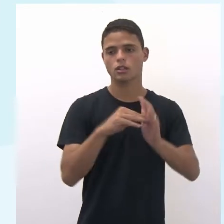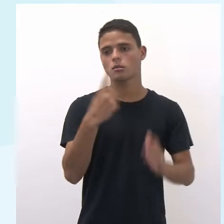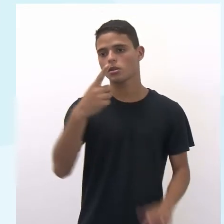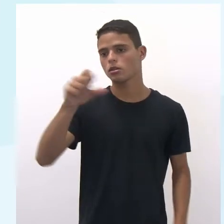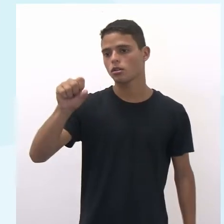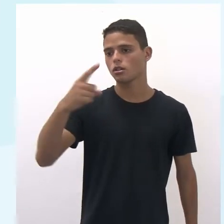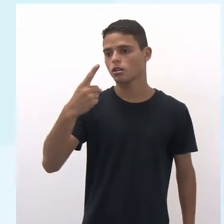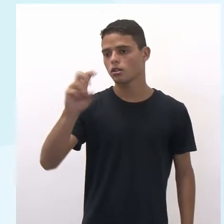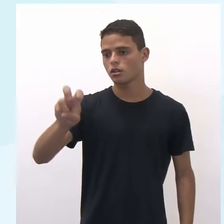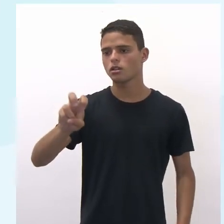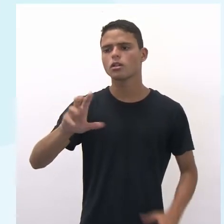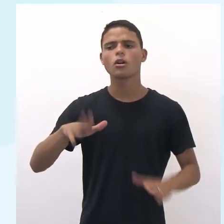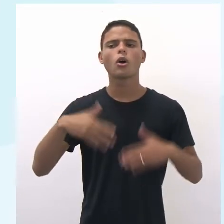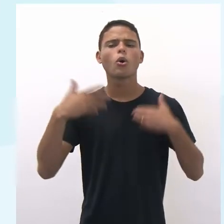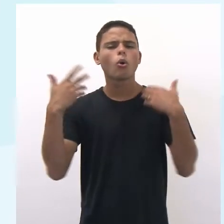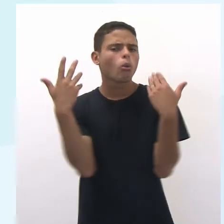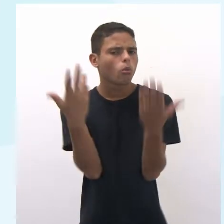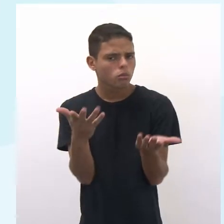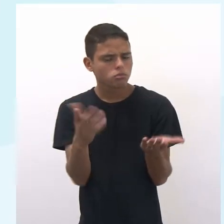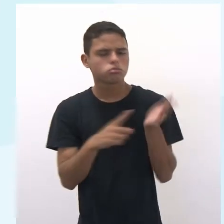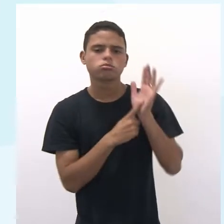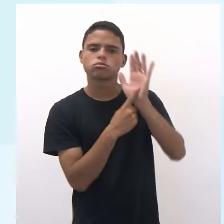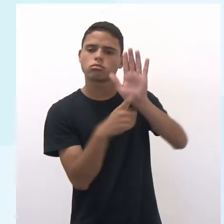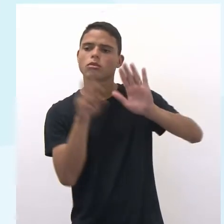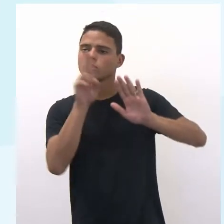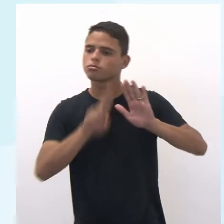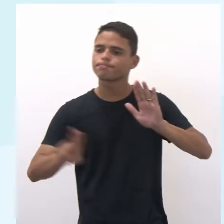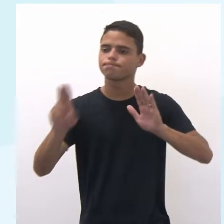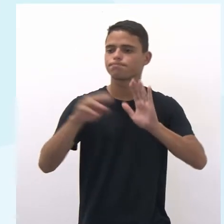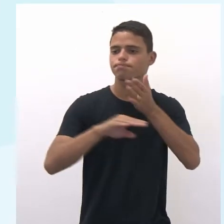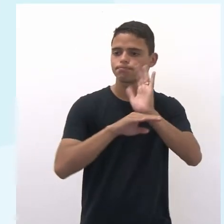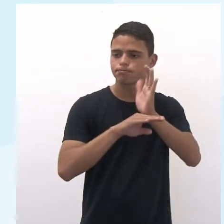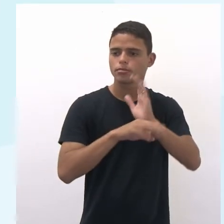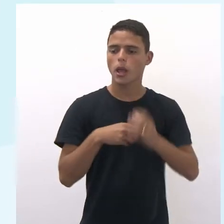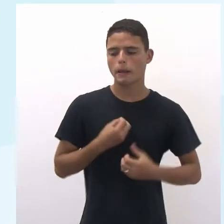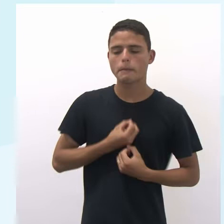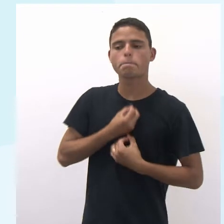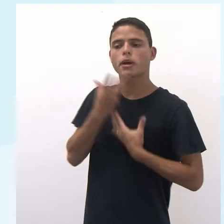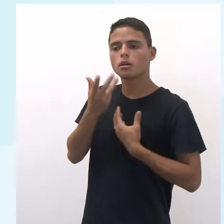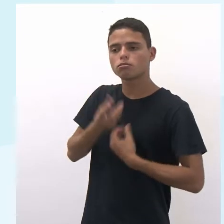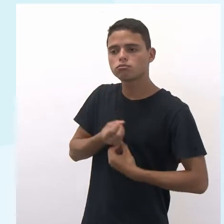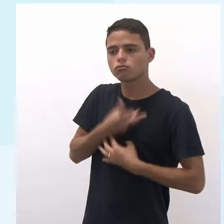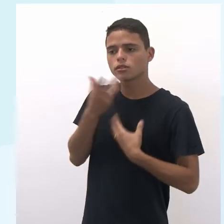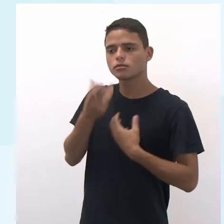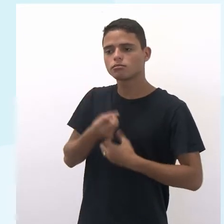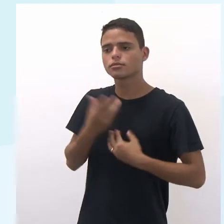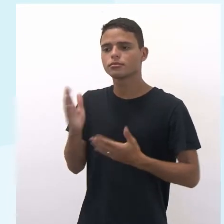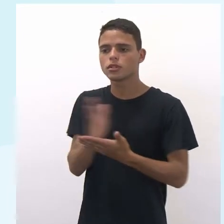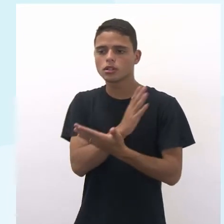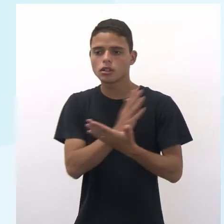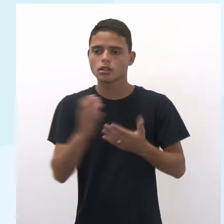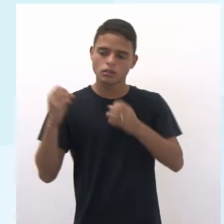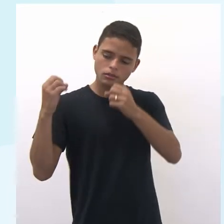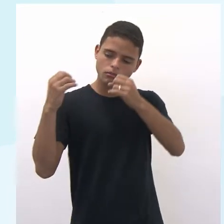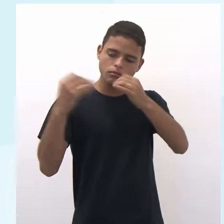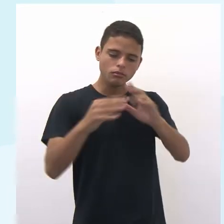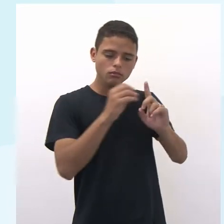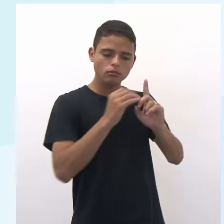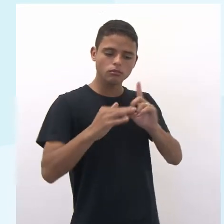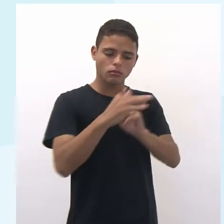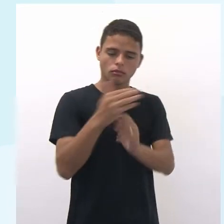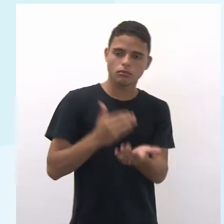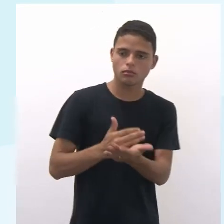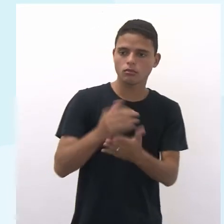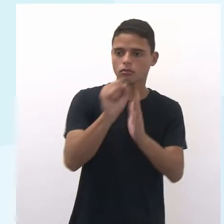foram destacados o uso de vídeos sobre poesia, poemas, relatos da sociedade do início do